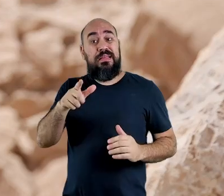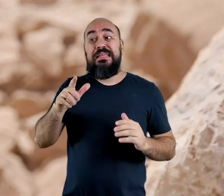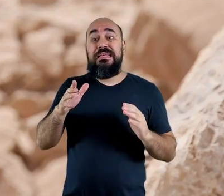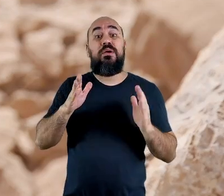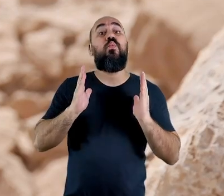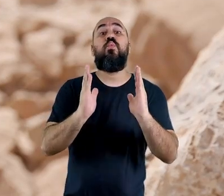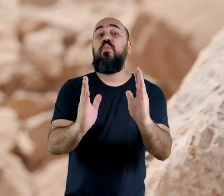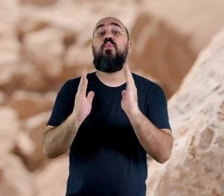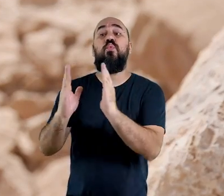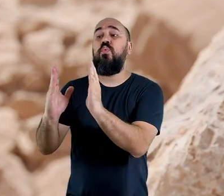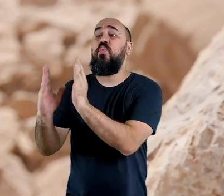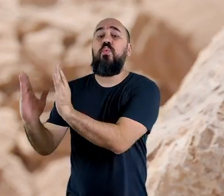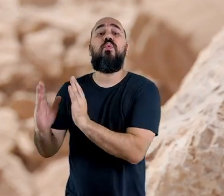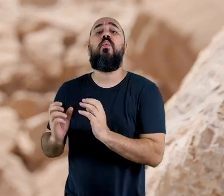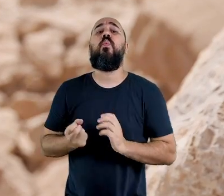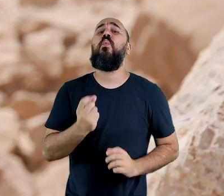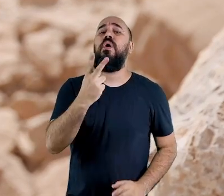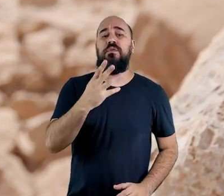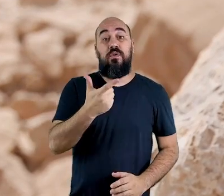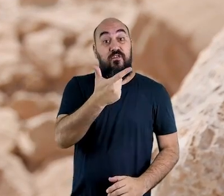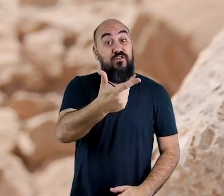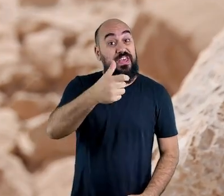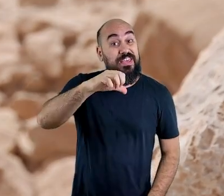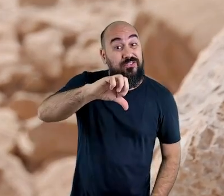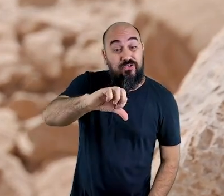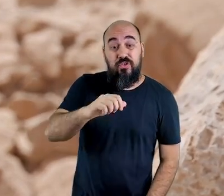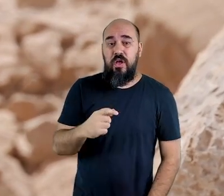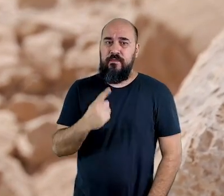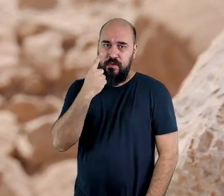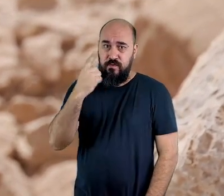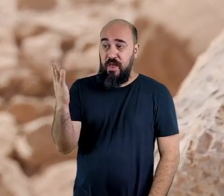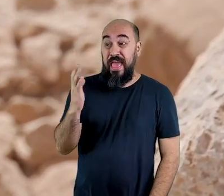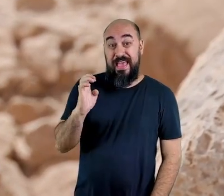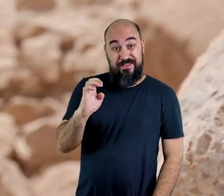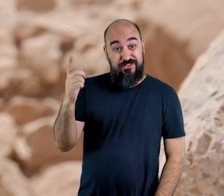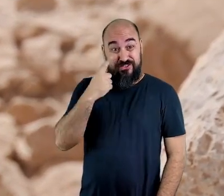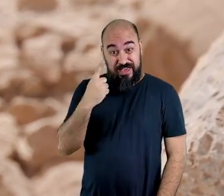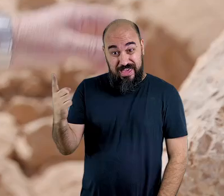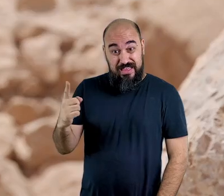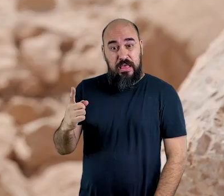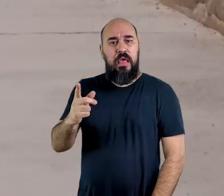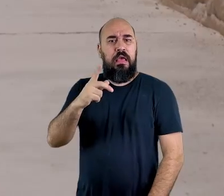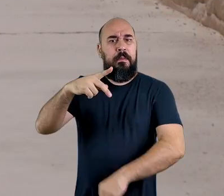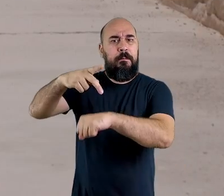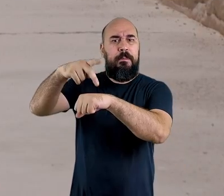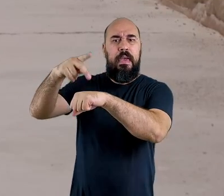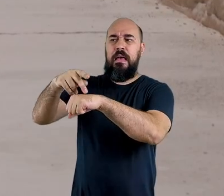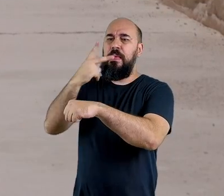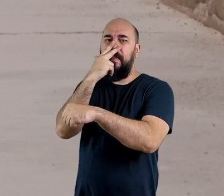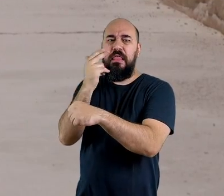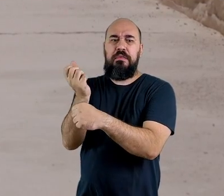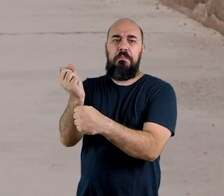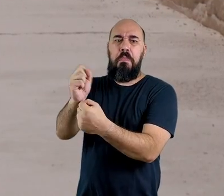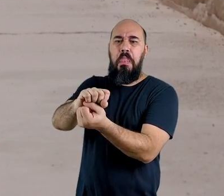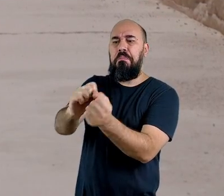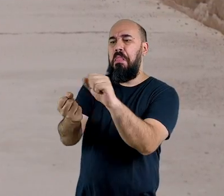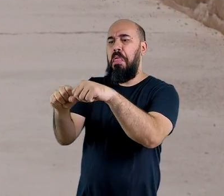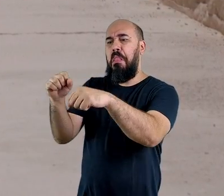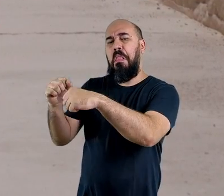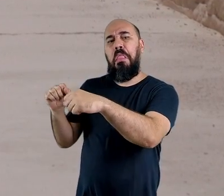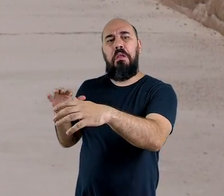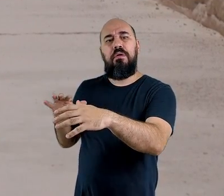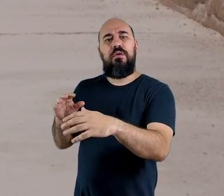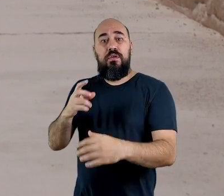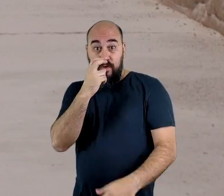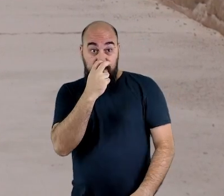Agora, se você olhar para a minha esquerda, você vê estes escombros. Bem, se você olhar para o outro lado, você ainda